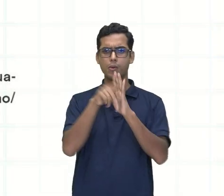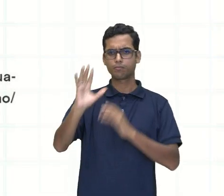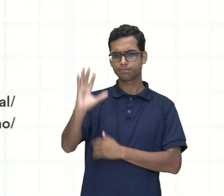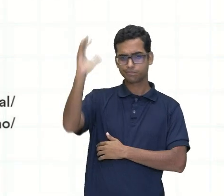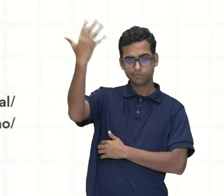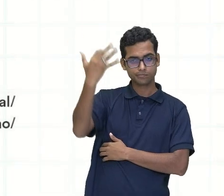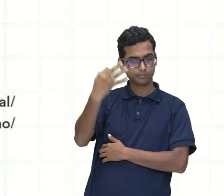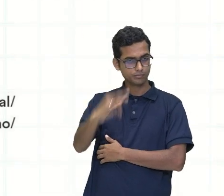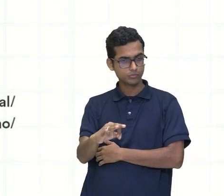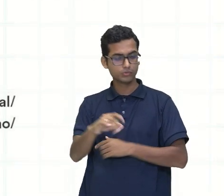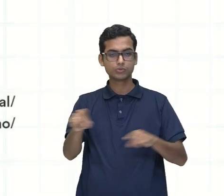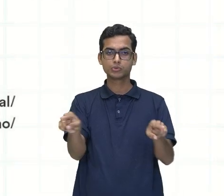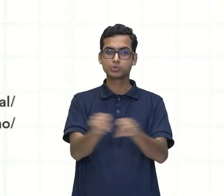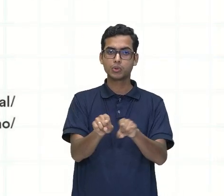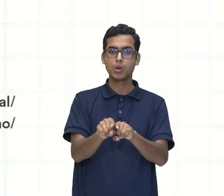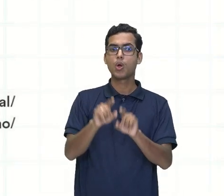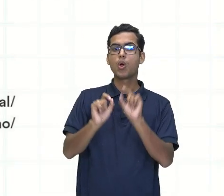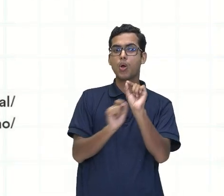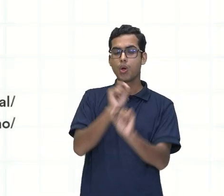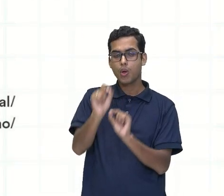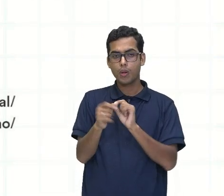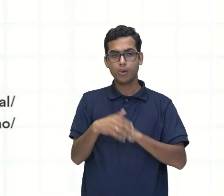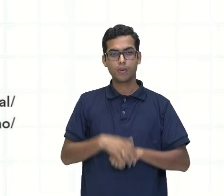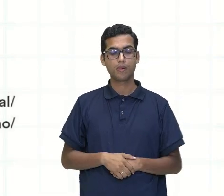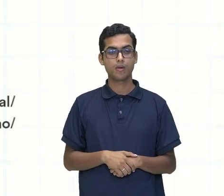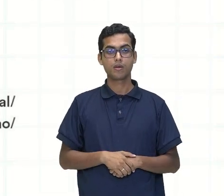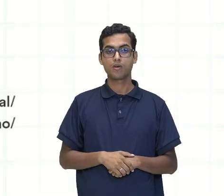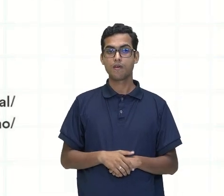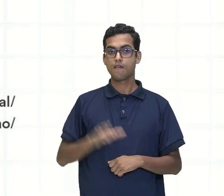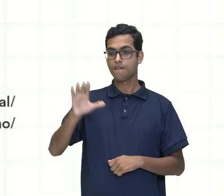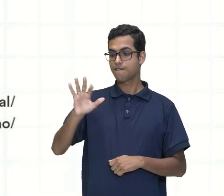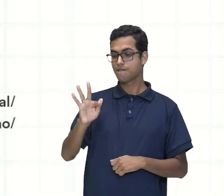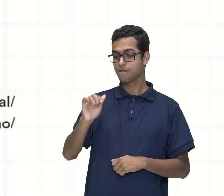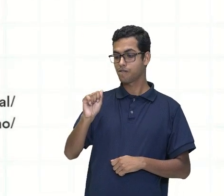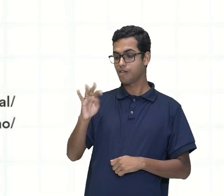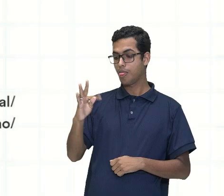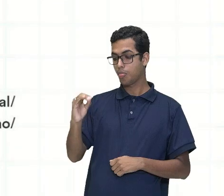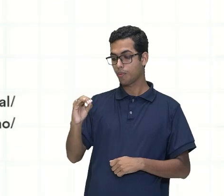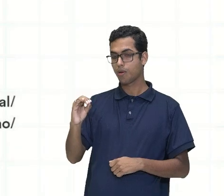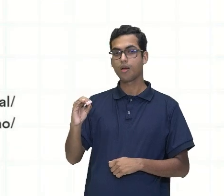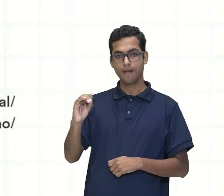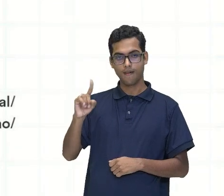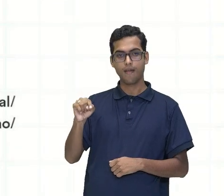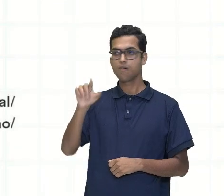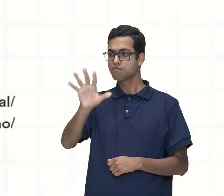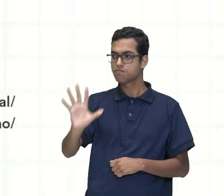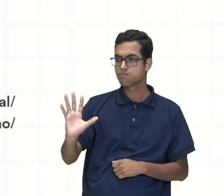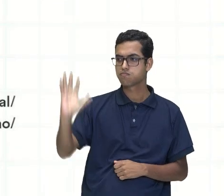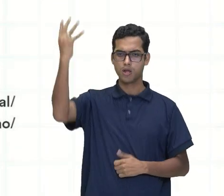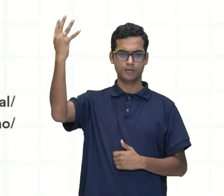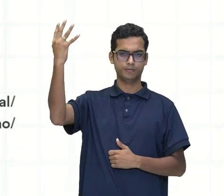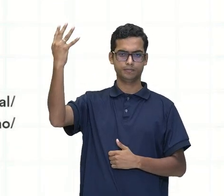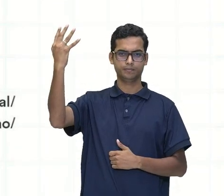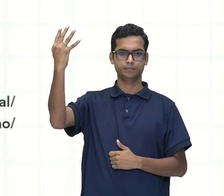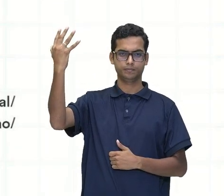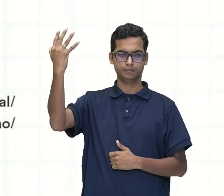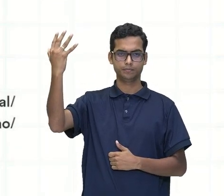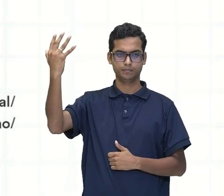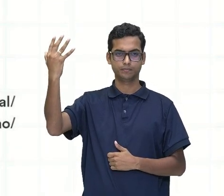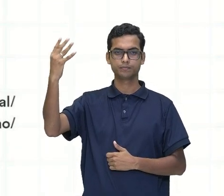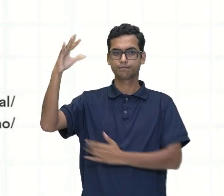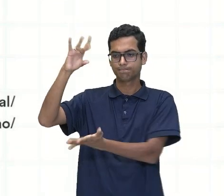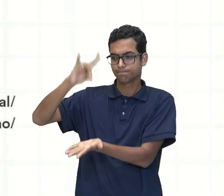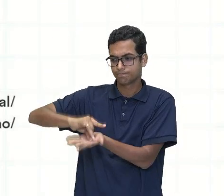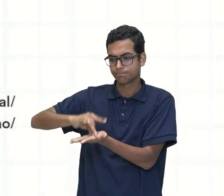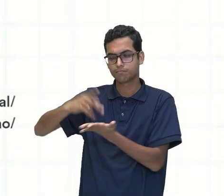vez, o fato, ele é o quê? Um acontecimento, né? Uma ocorrência, aquilo que